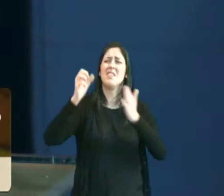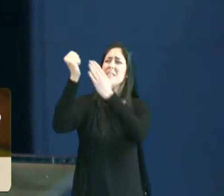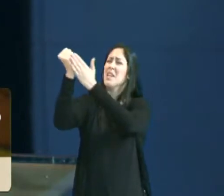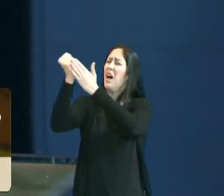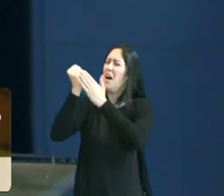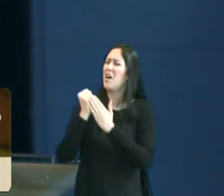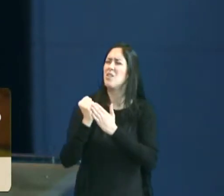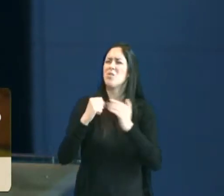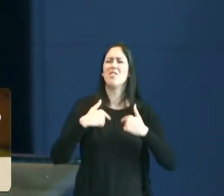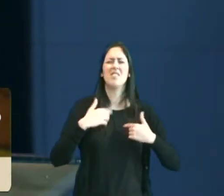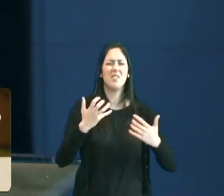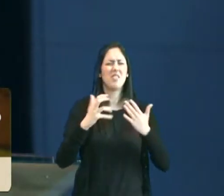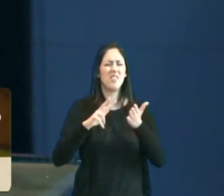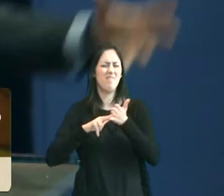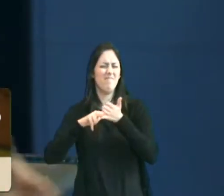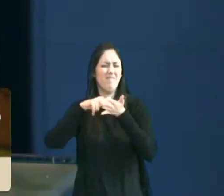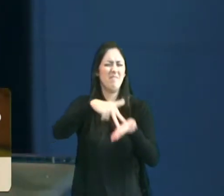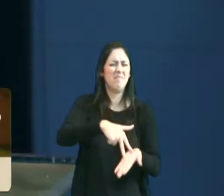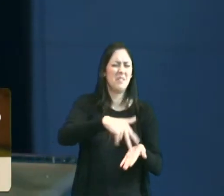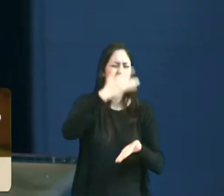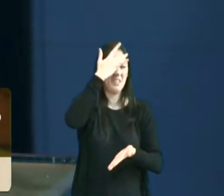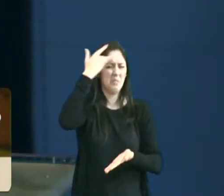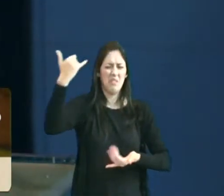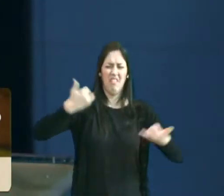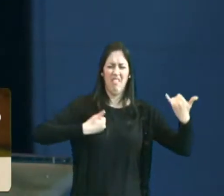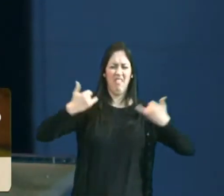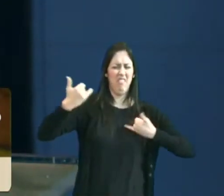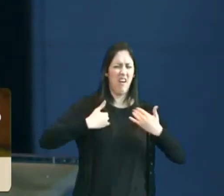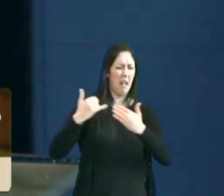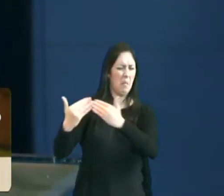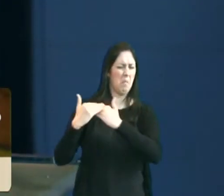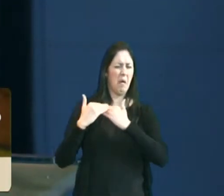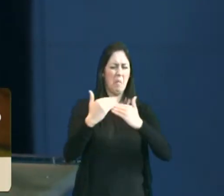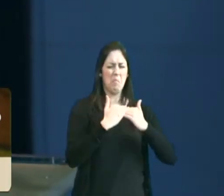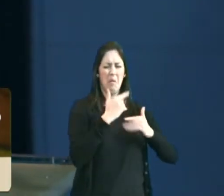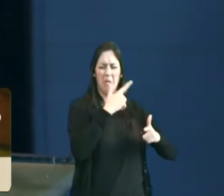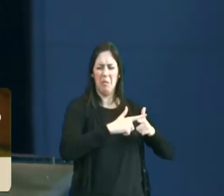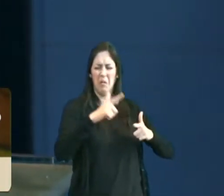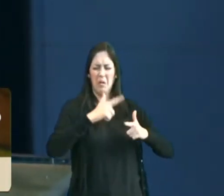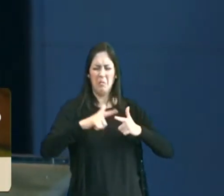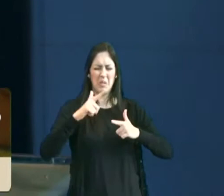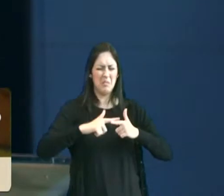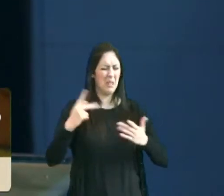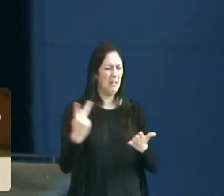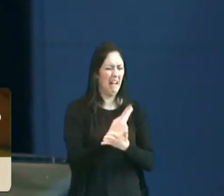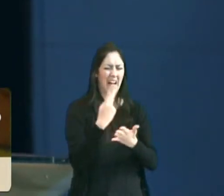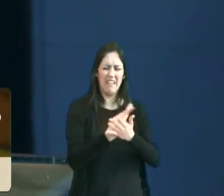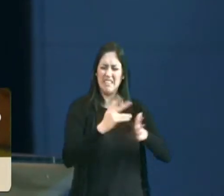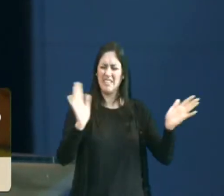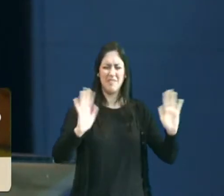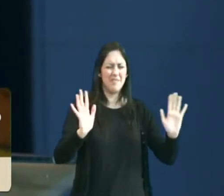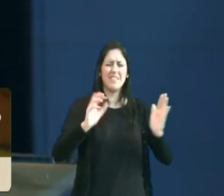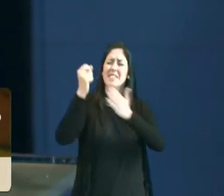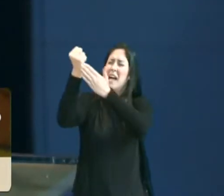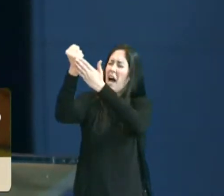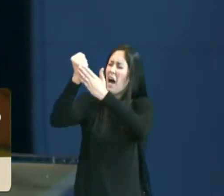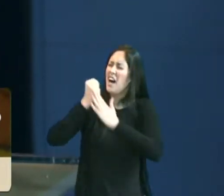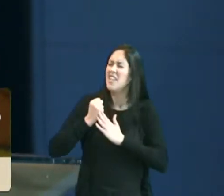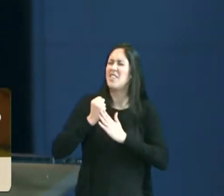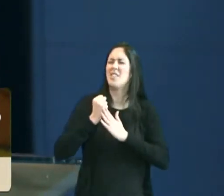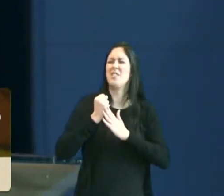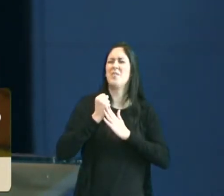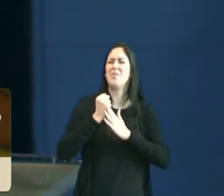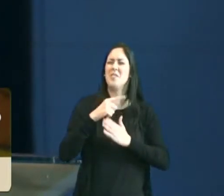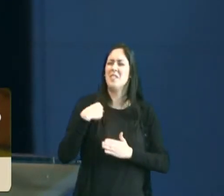impor diante dos profetas do caos, nos ajuda a continuar andando, Pai, na direção